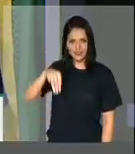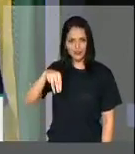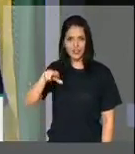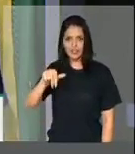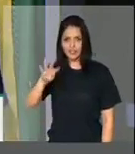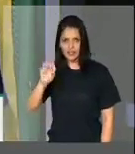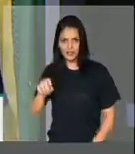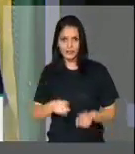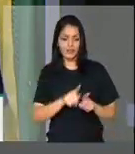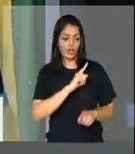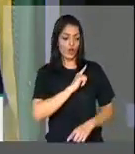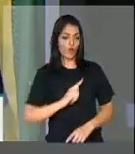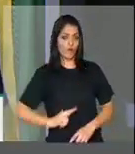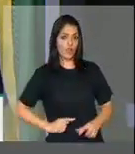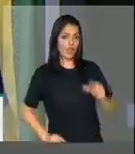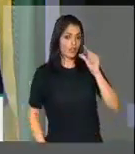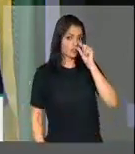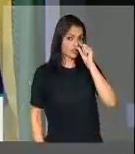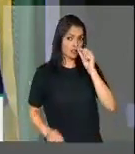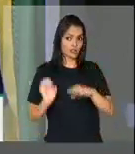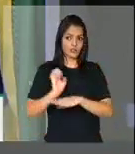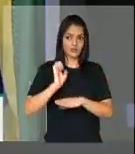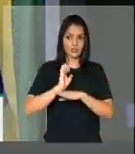governador Geraldo Alckmin, do meu estado,